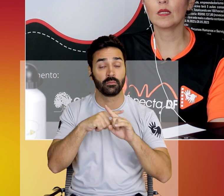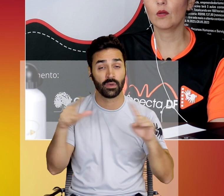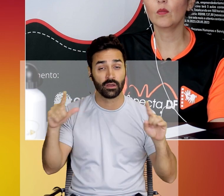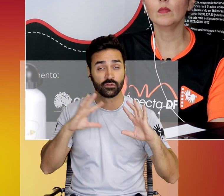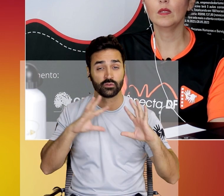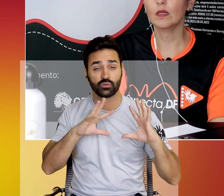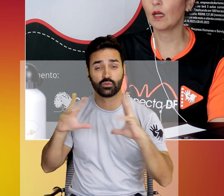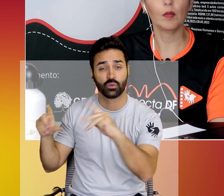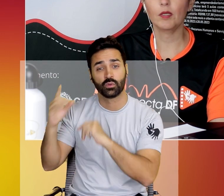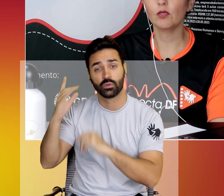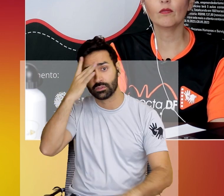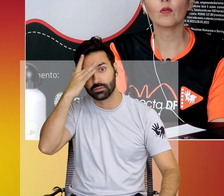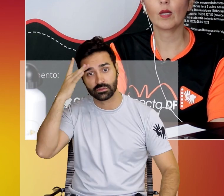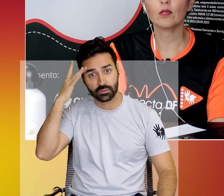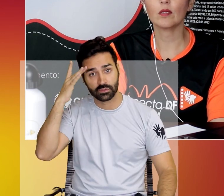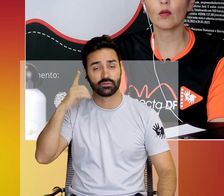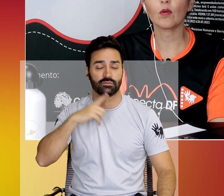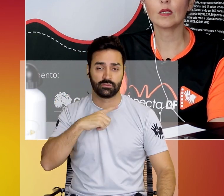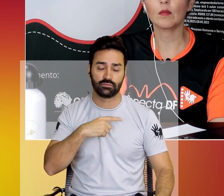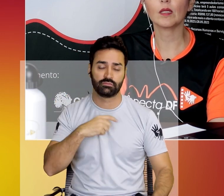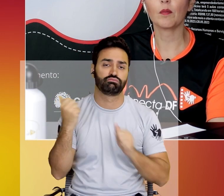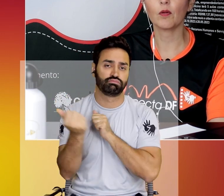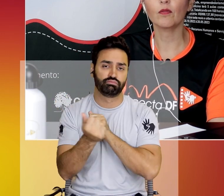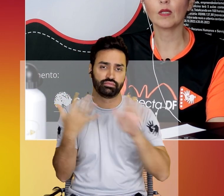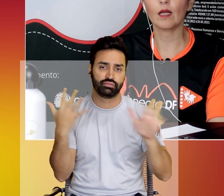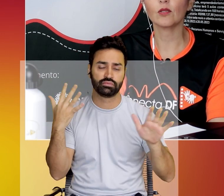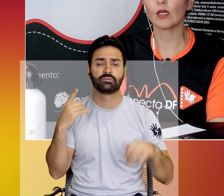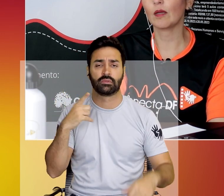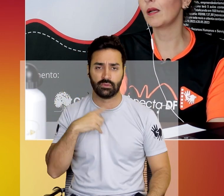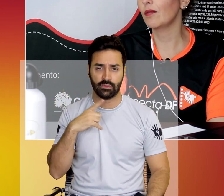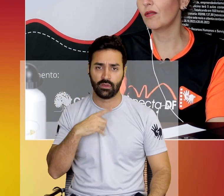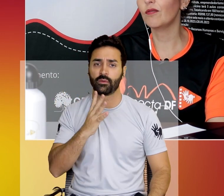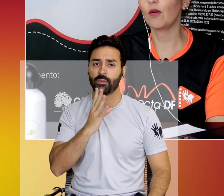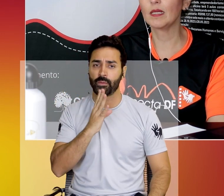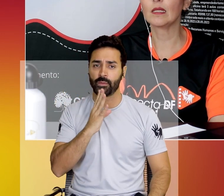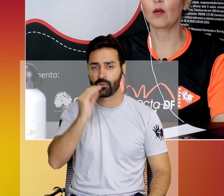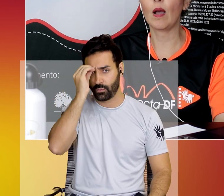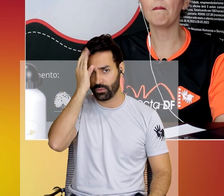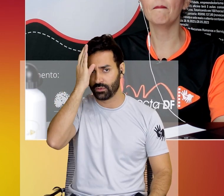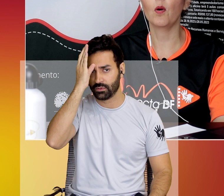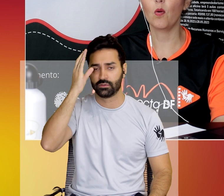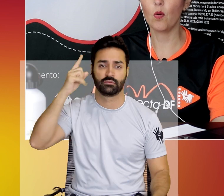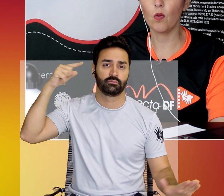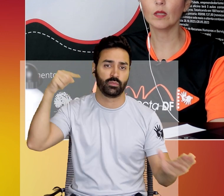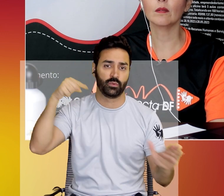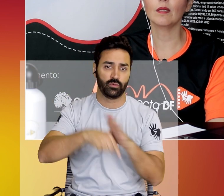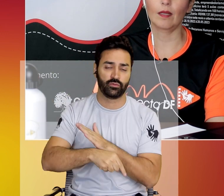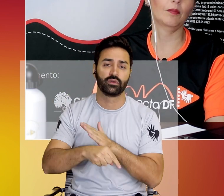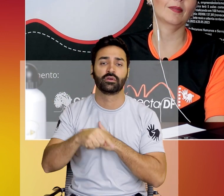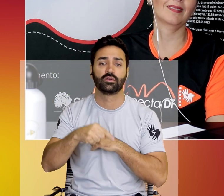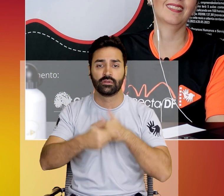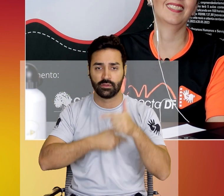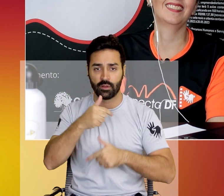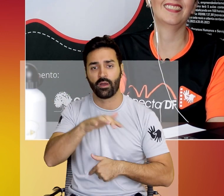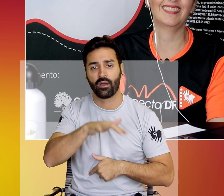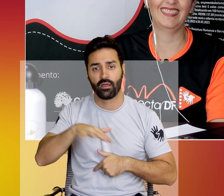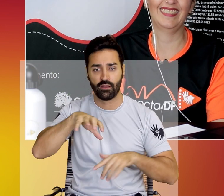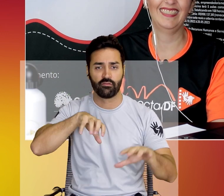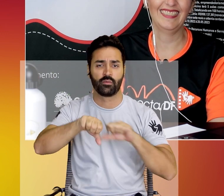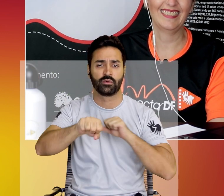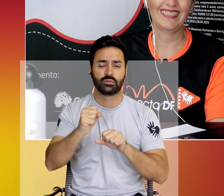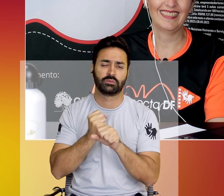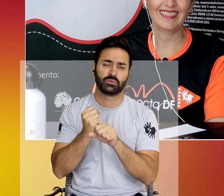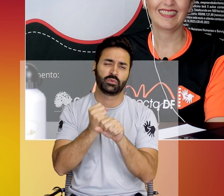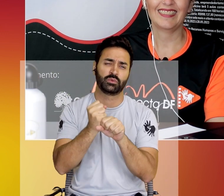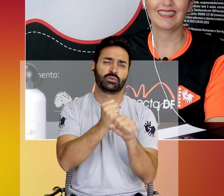pessoas são extremamente fluentes, têm um conhecimento aprofundado e já trabalham com formação há muito tempo. Ah, tá. Chega